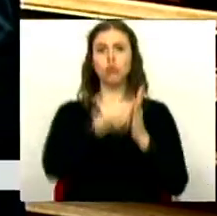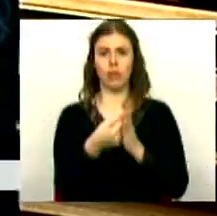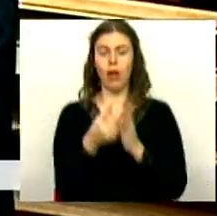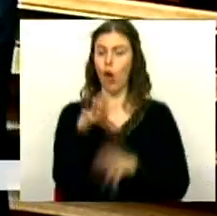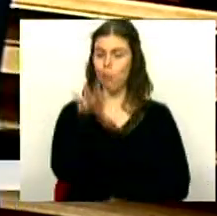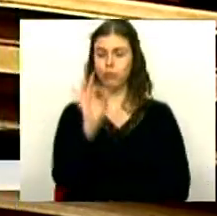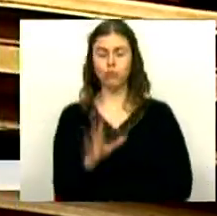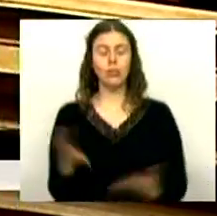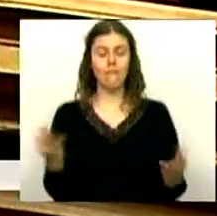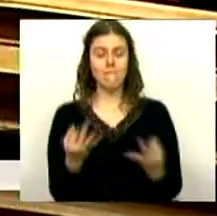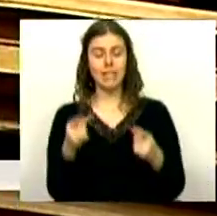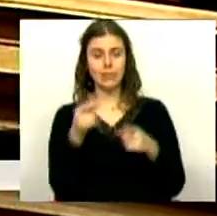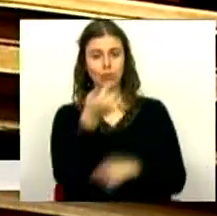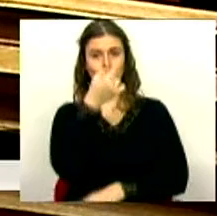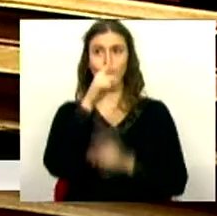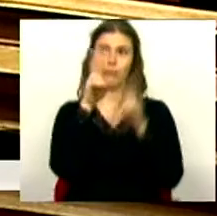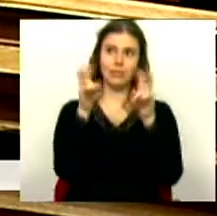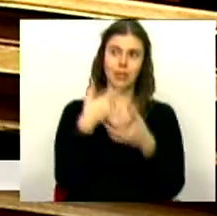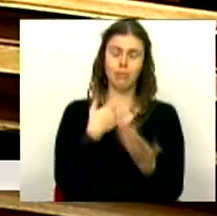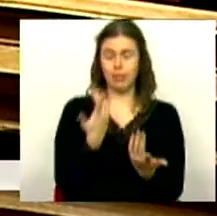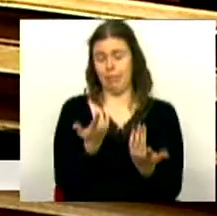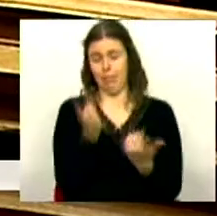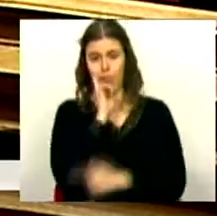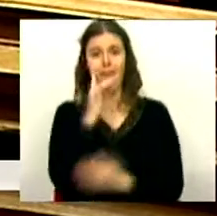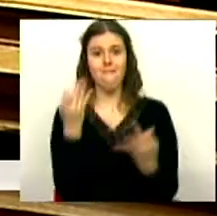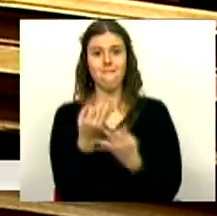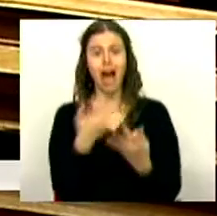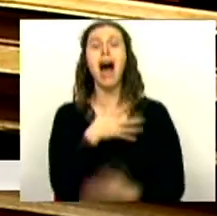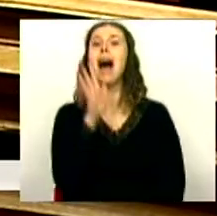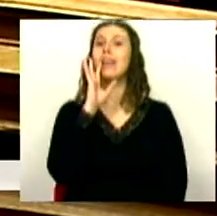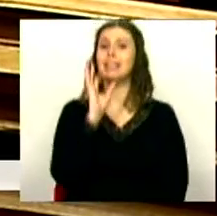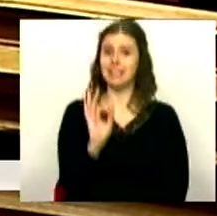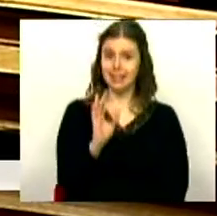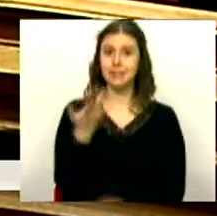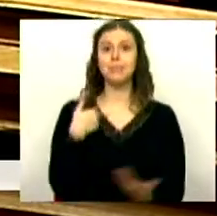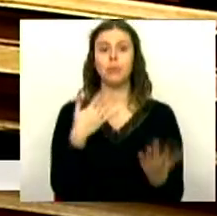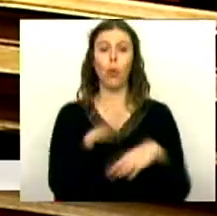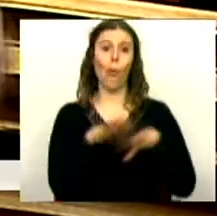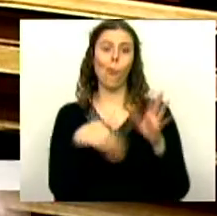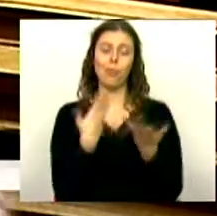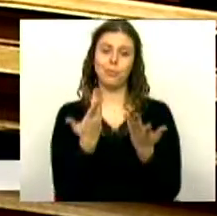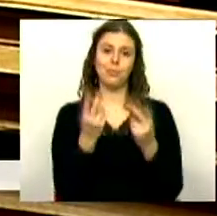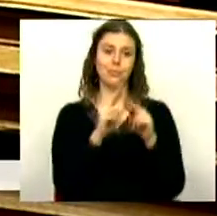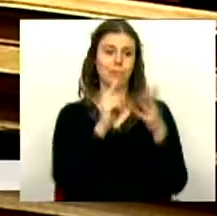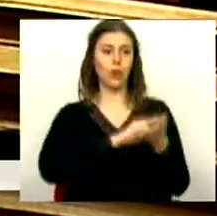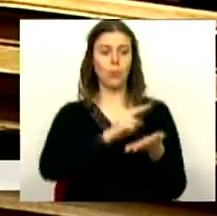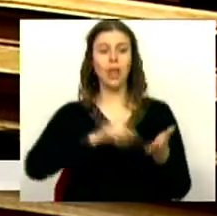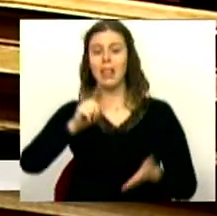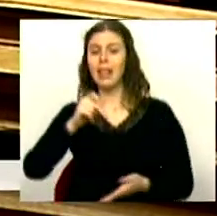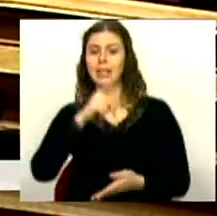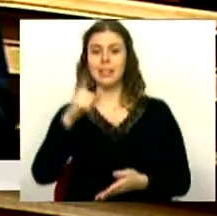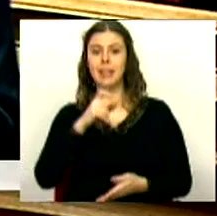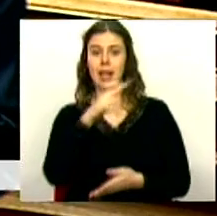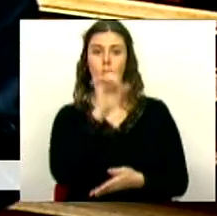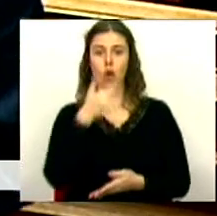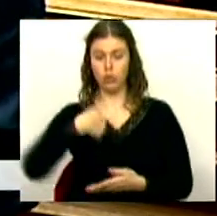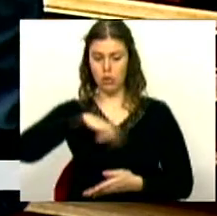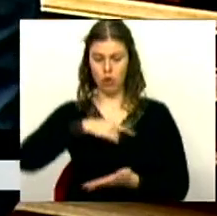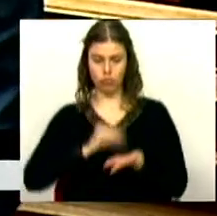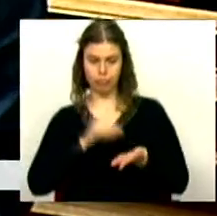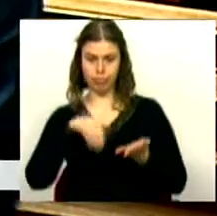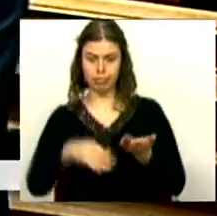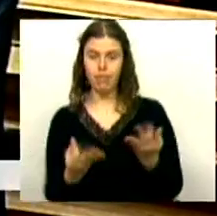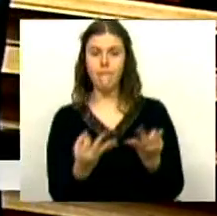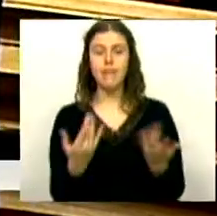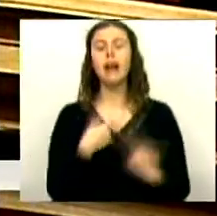opções tomadas, que é uma matéria que não é irrelevante. E, nesse sentido, perante a Convenção de Lanzarote, da qual o Estado português é subscritora,